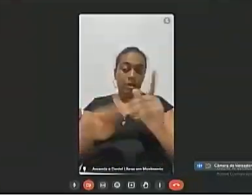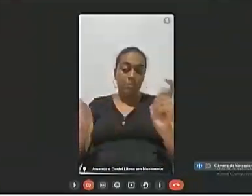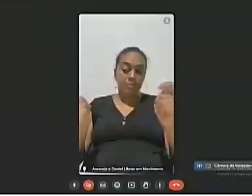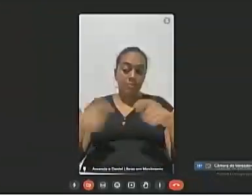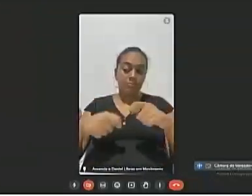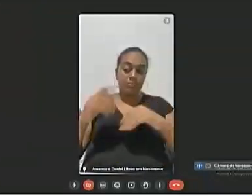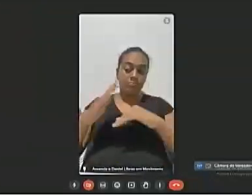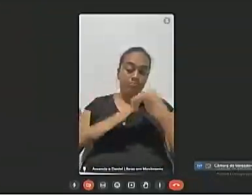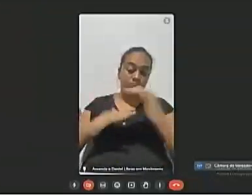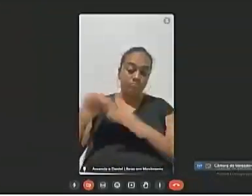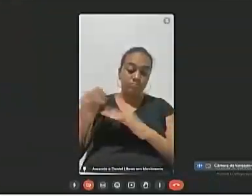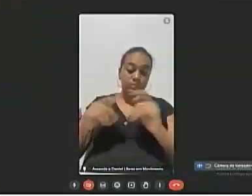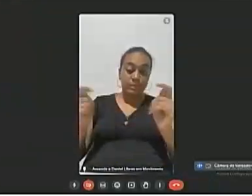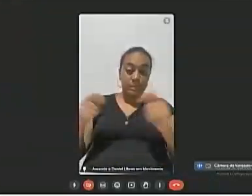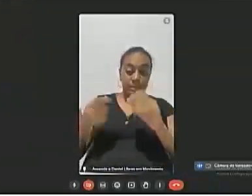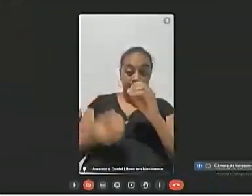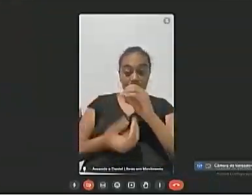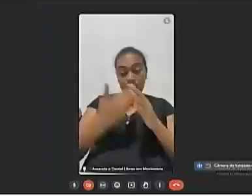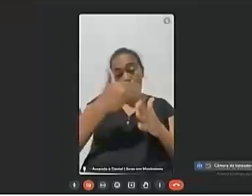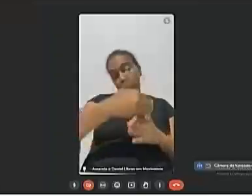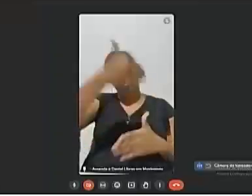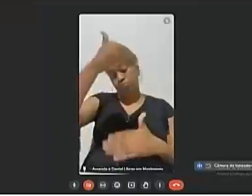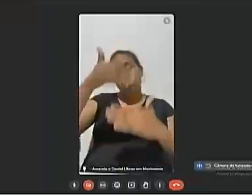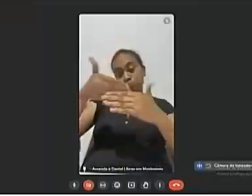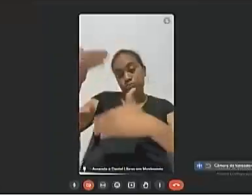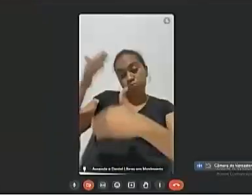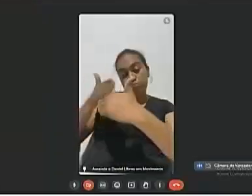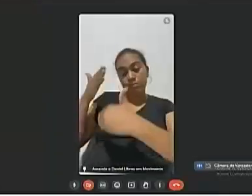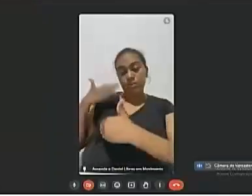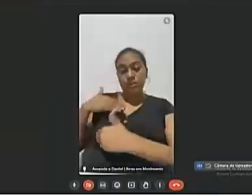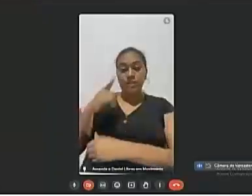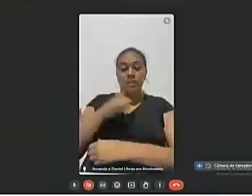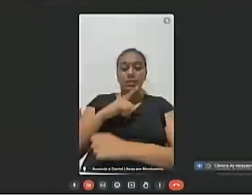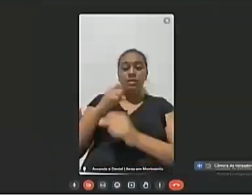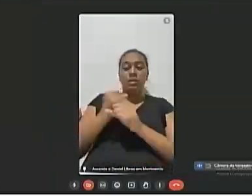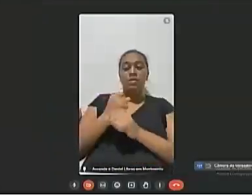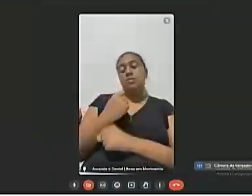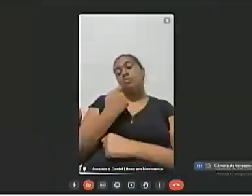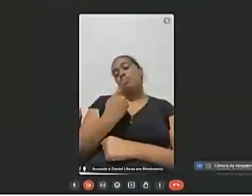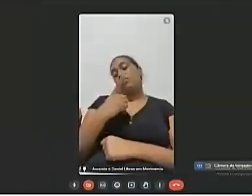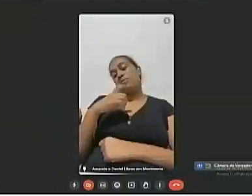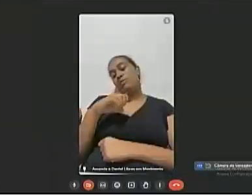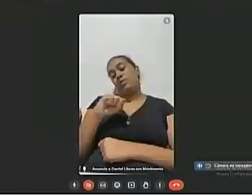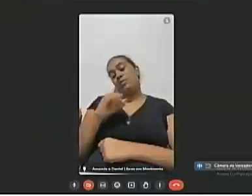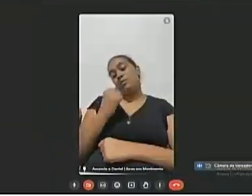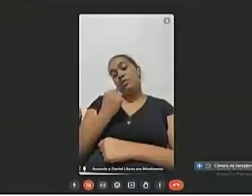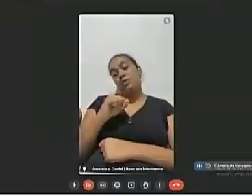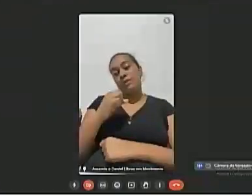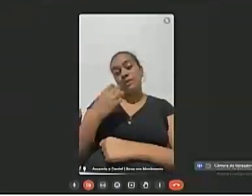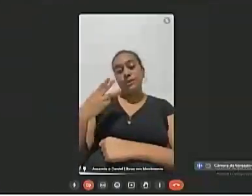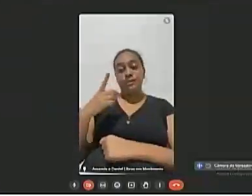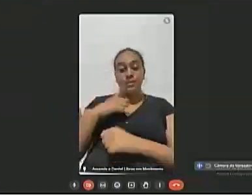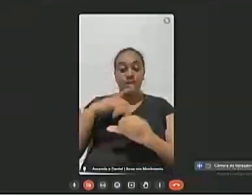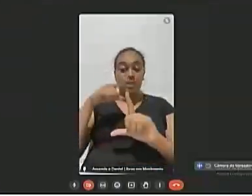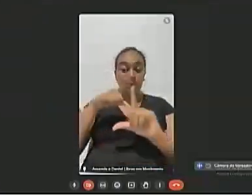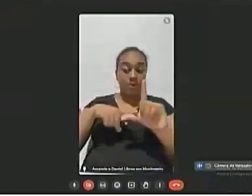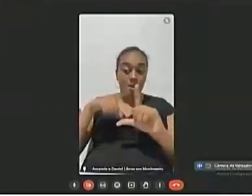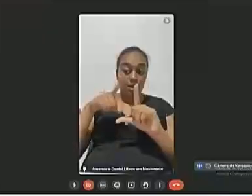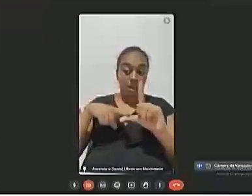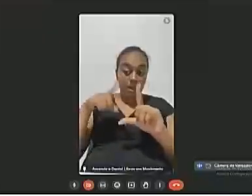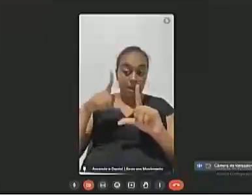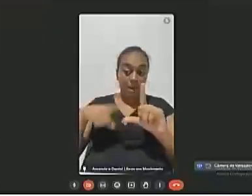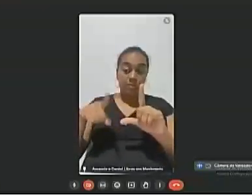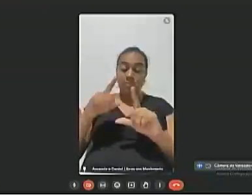de construir essas barragens. Então, nós pegamos aqui a cheia de 1983, o gráfico das vazões ao longo de